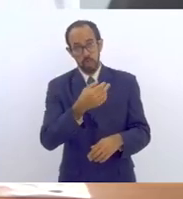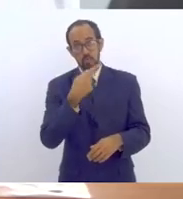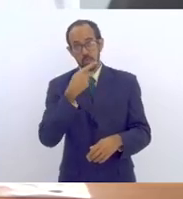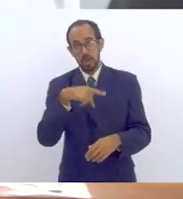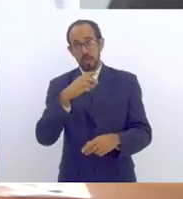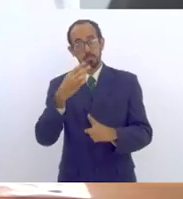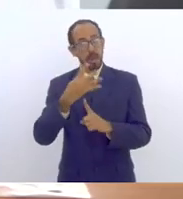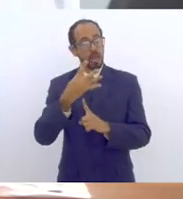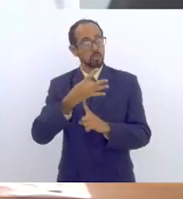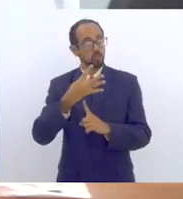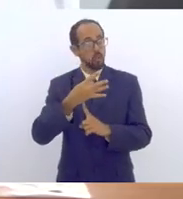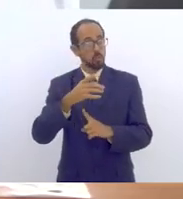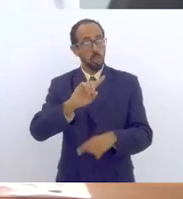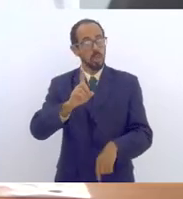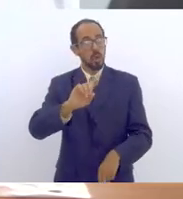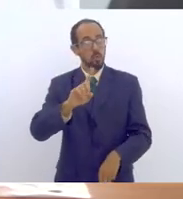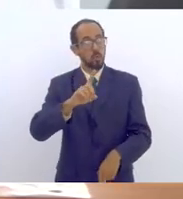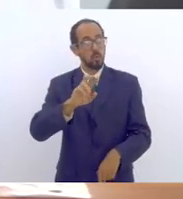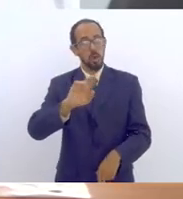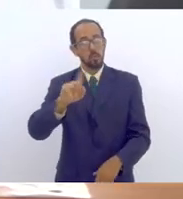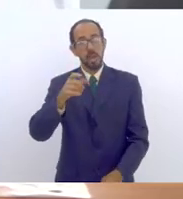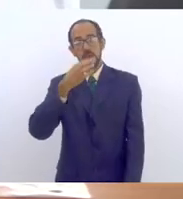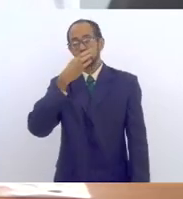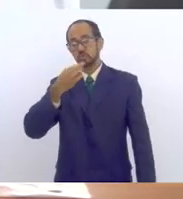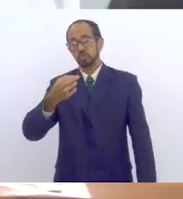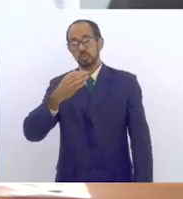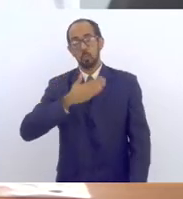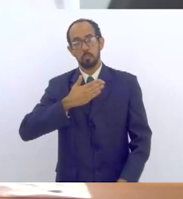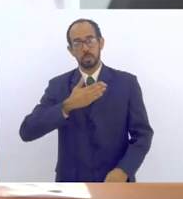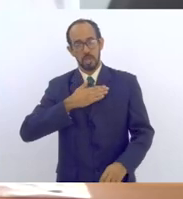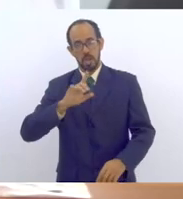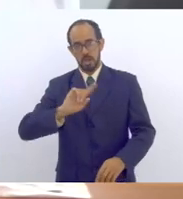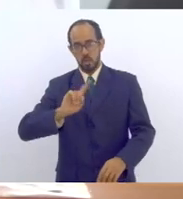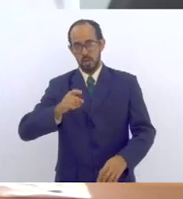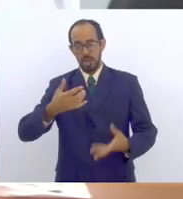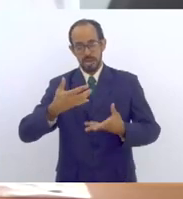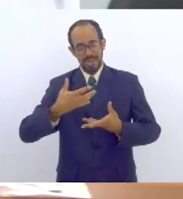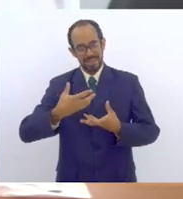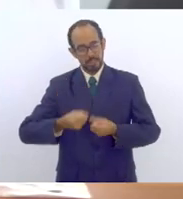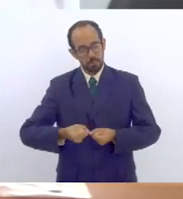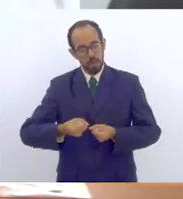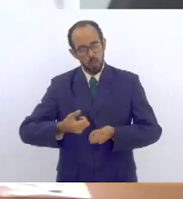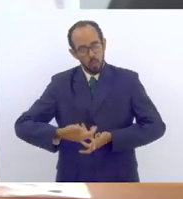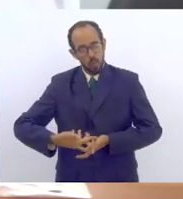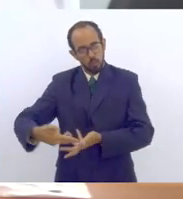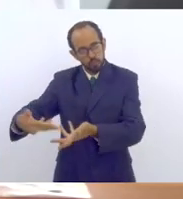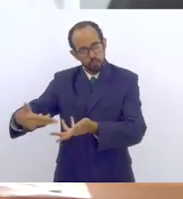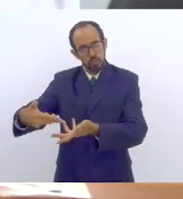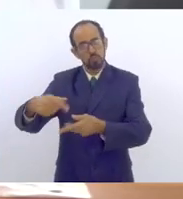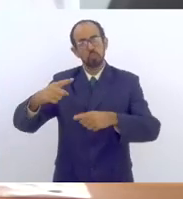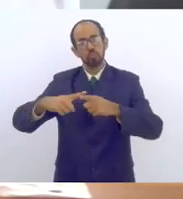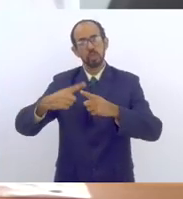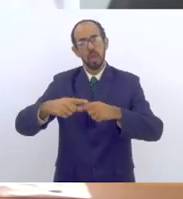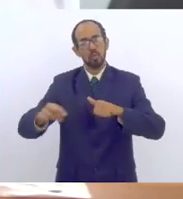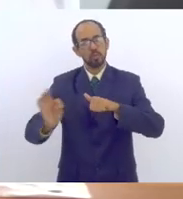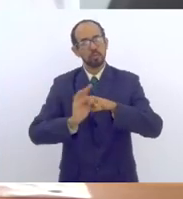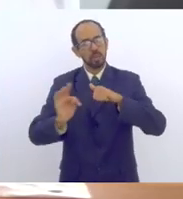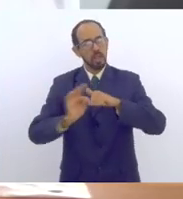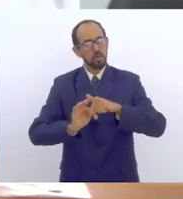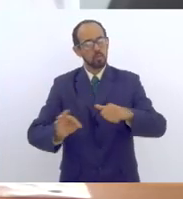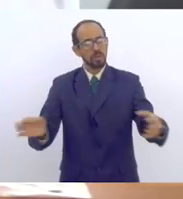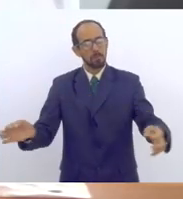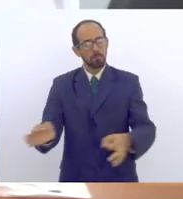Globo e dizer o seguinte ele não é indicação minha ele recebeu um convite porque um técnico preparado pronto para